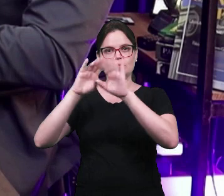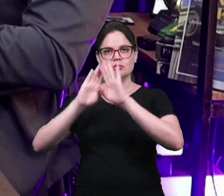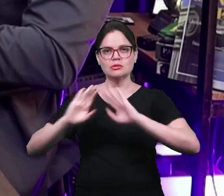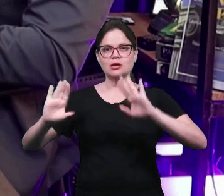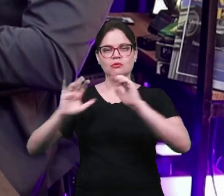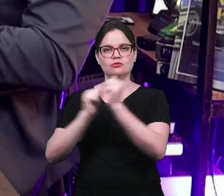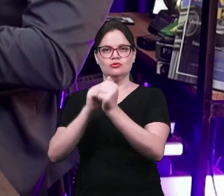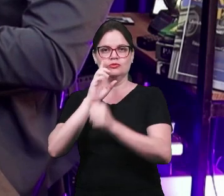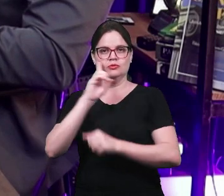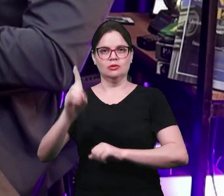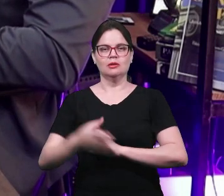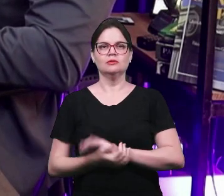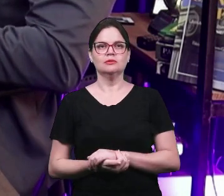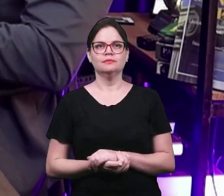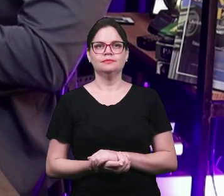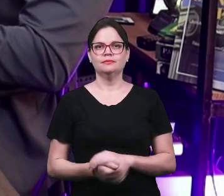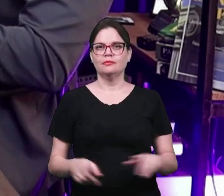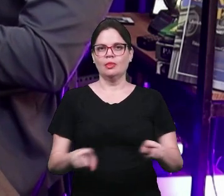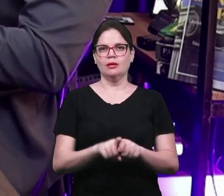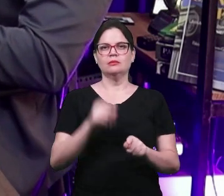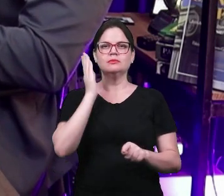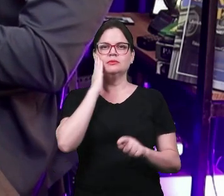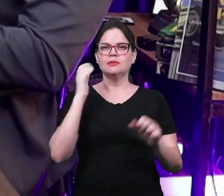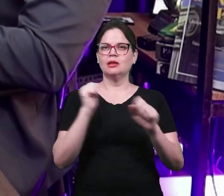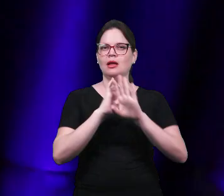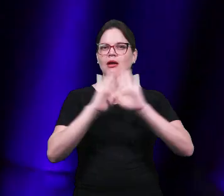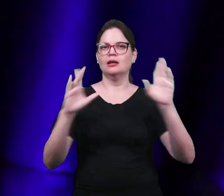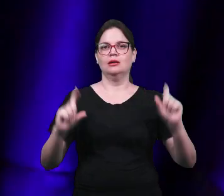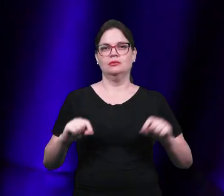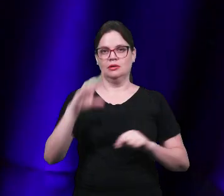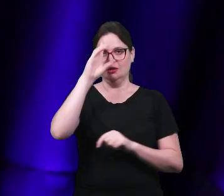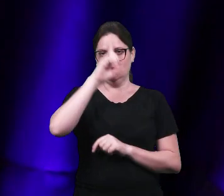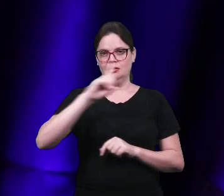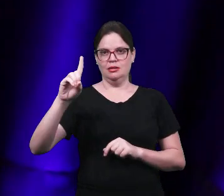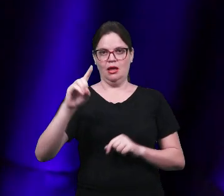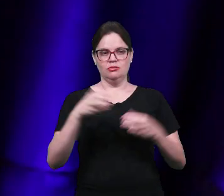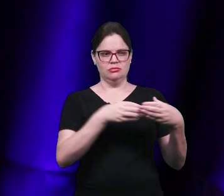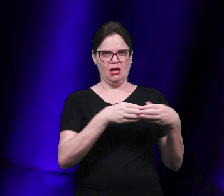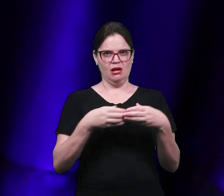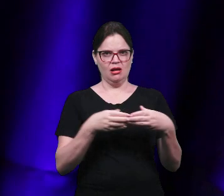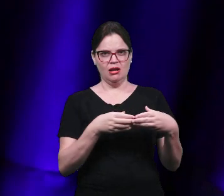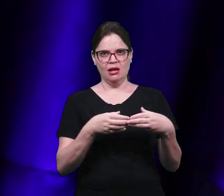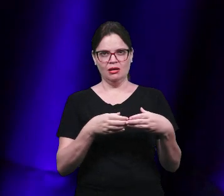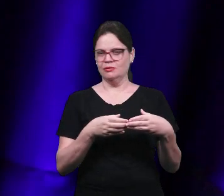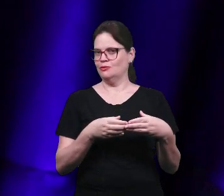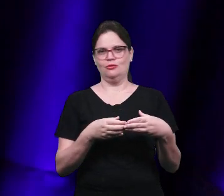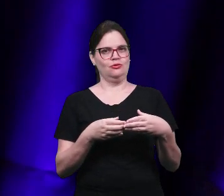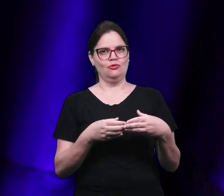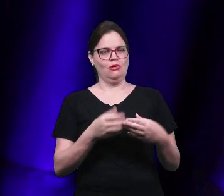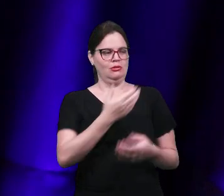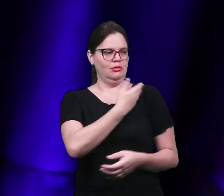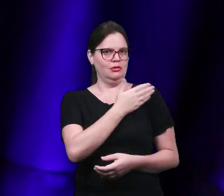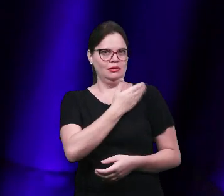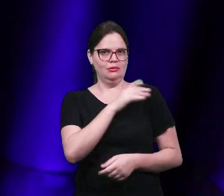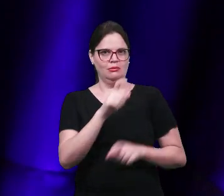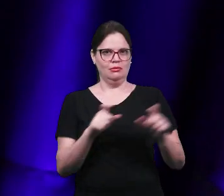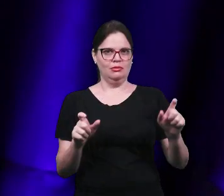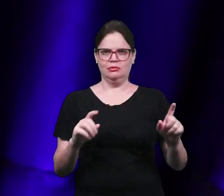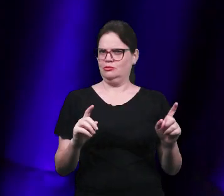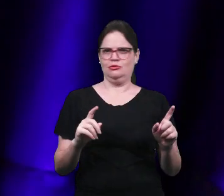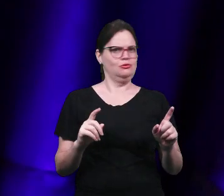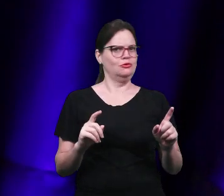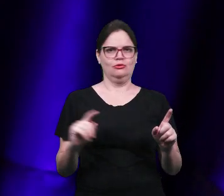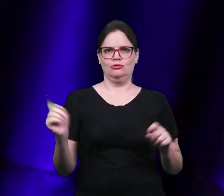né? Isso fica claro, pastor Alex, que Deus não faz acepção. Deus não faz acepção de pessoas no sentido de que o que o